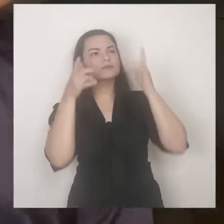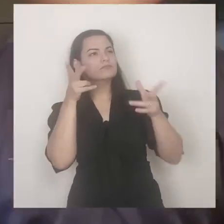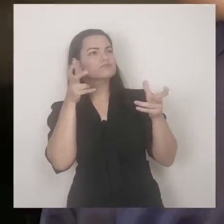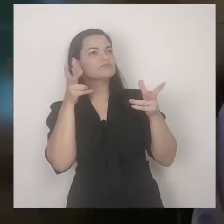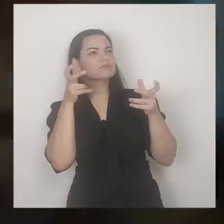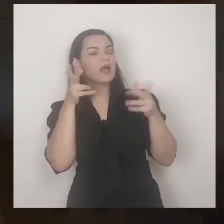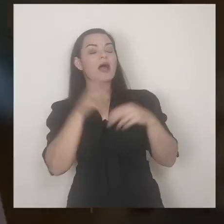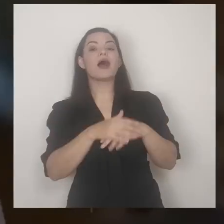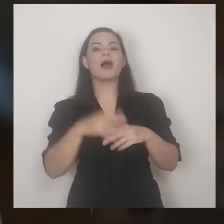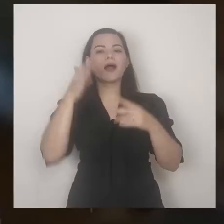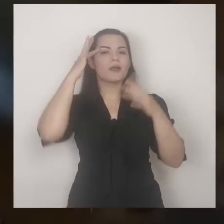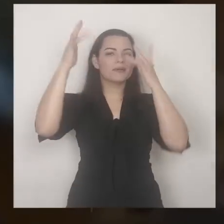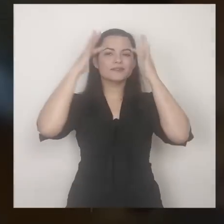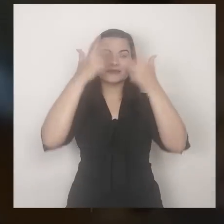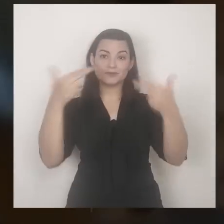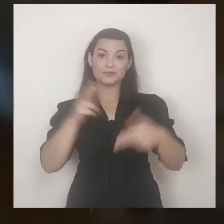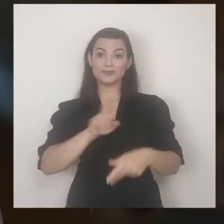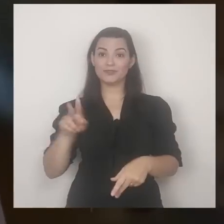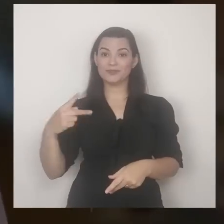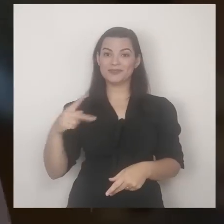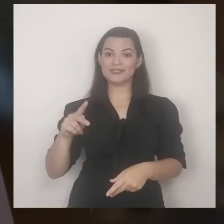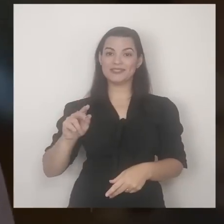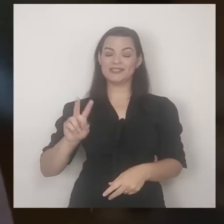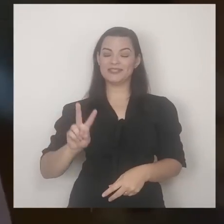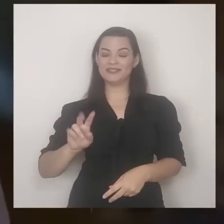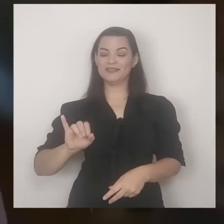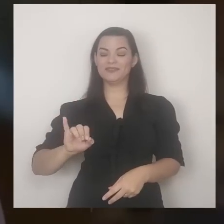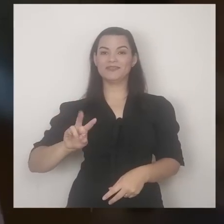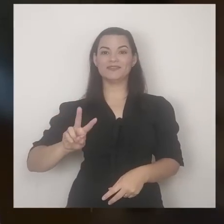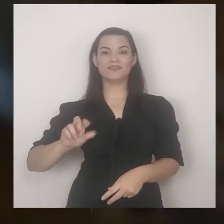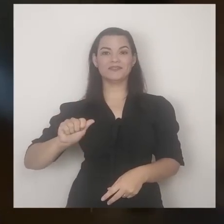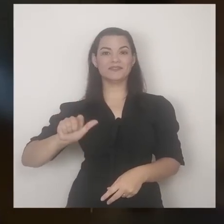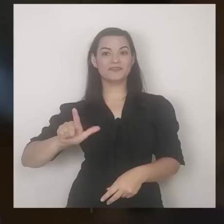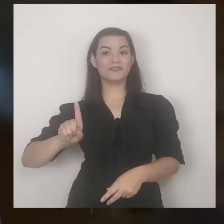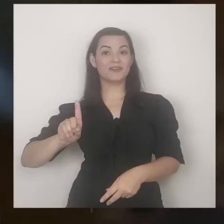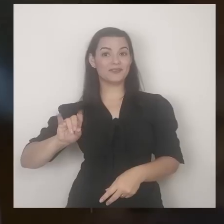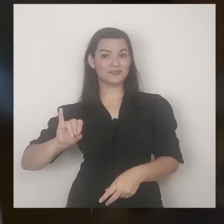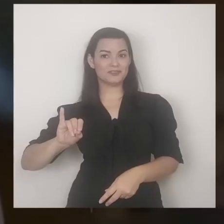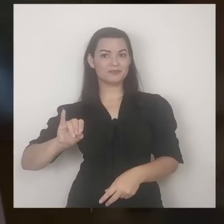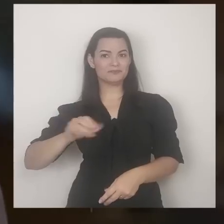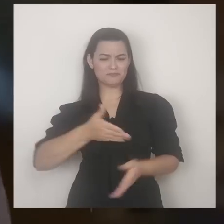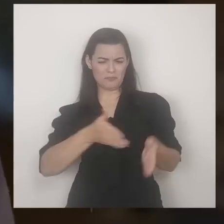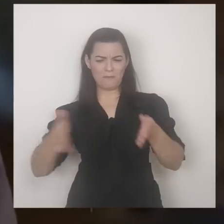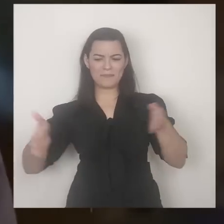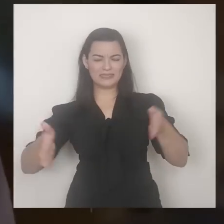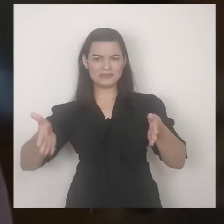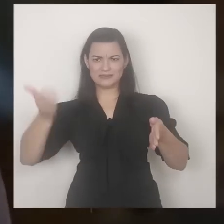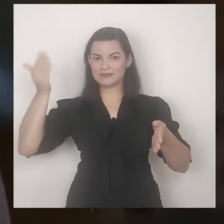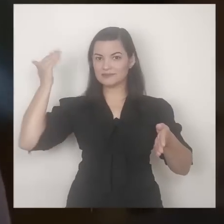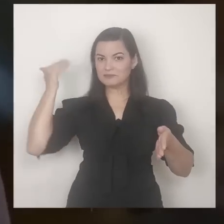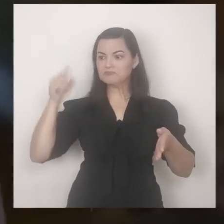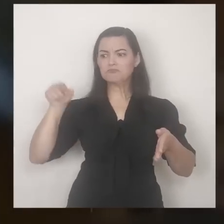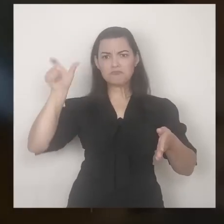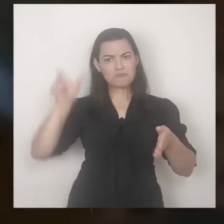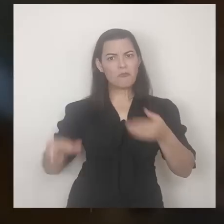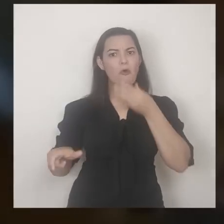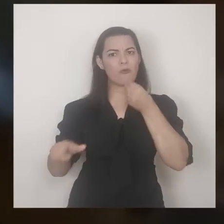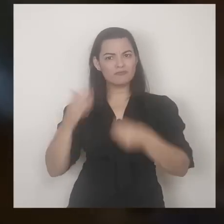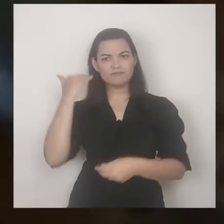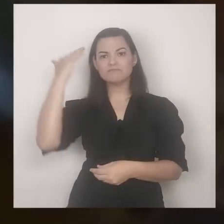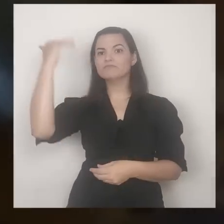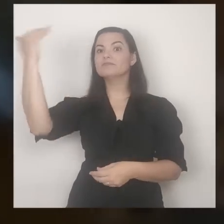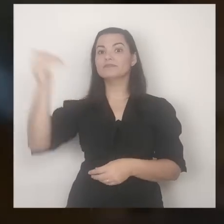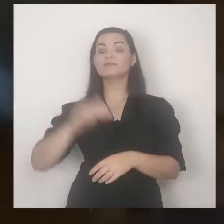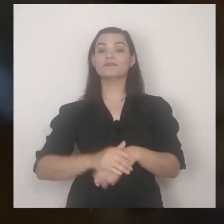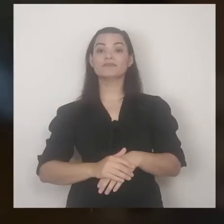animais. Seu nome era Antônio Vivaldi. Nessa época, ele ficou muito famoso por isso, e a composição